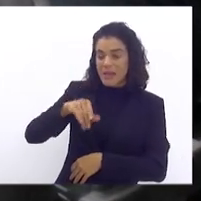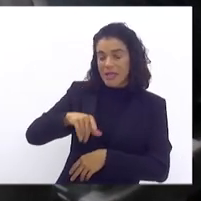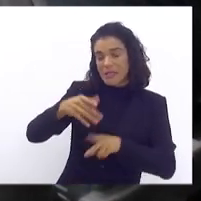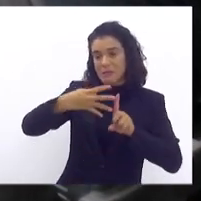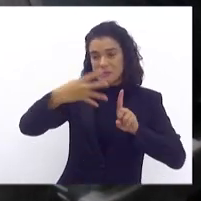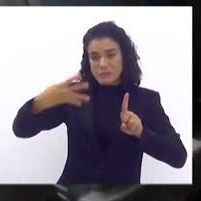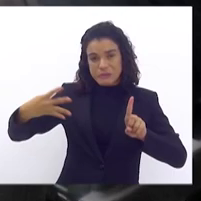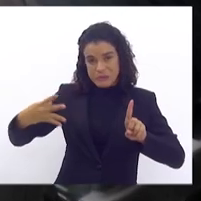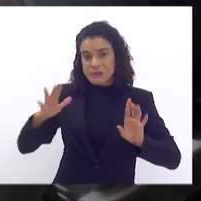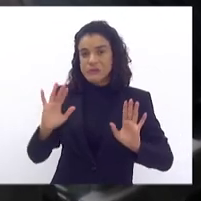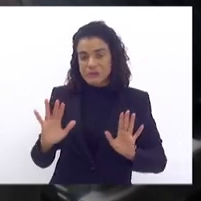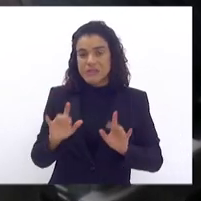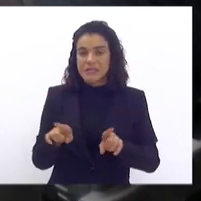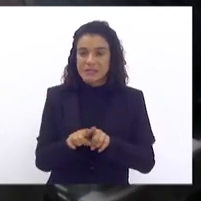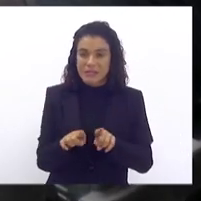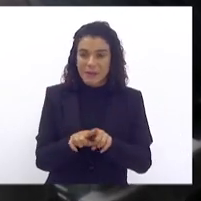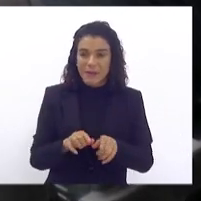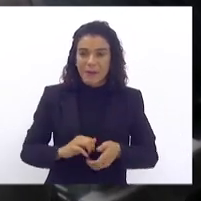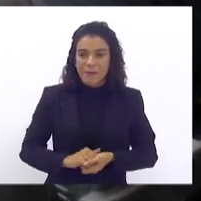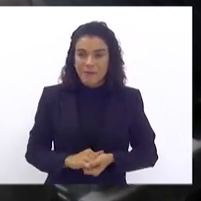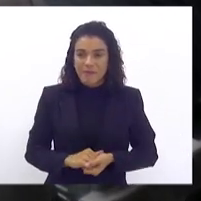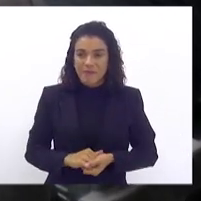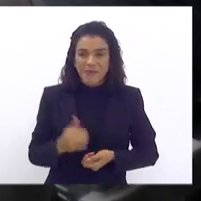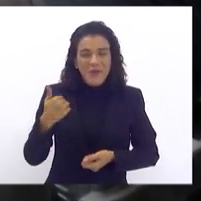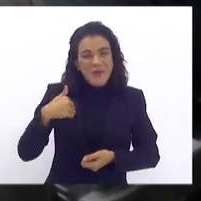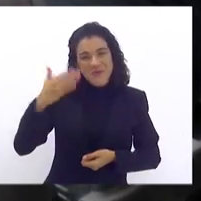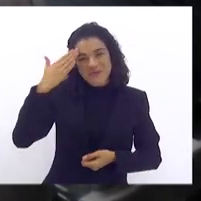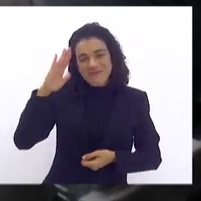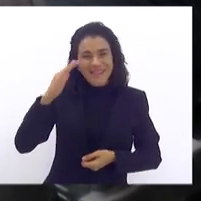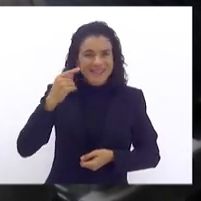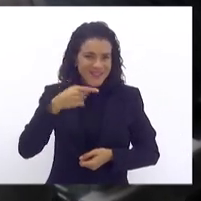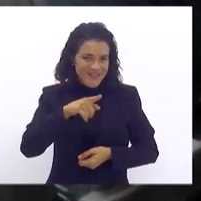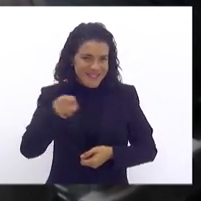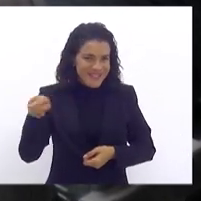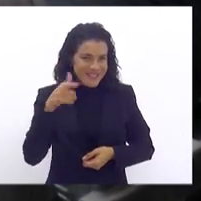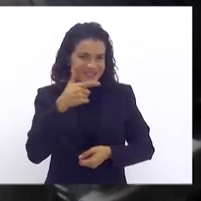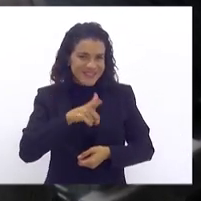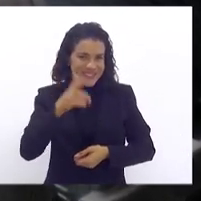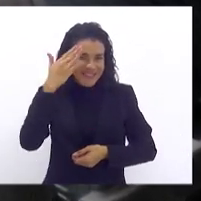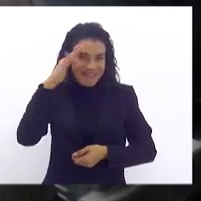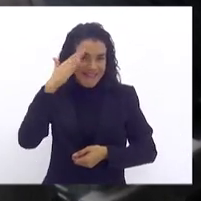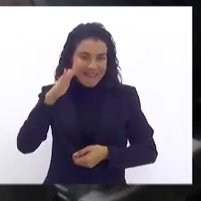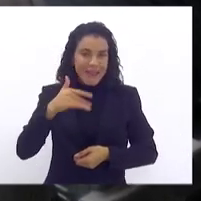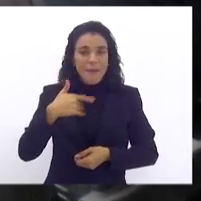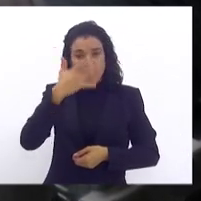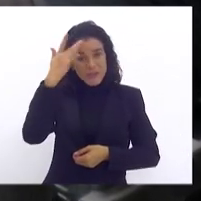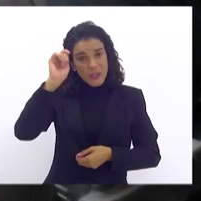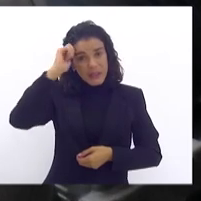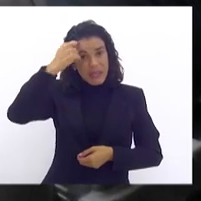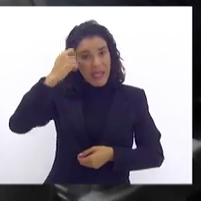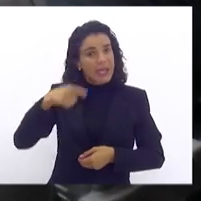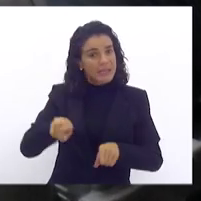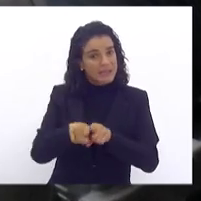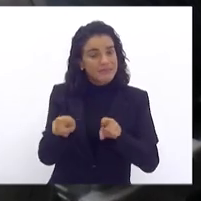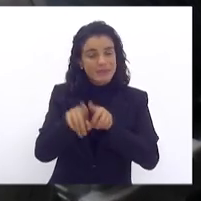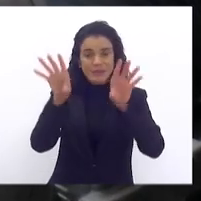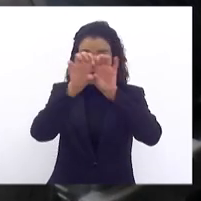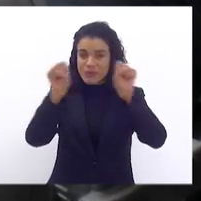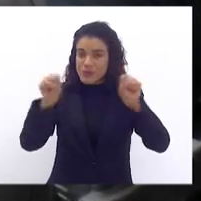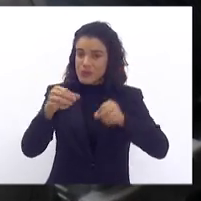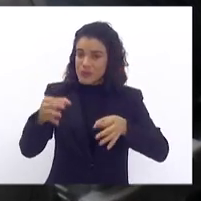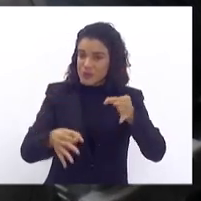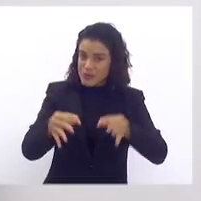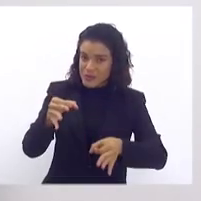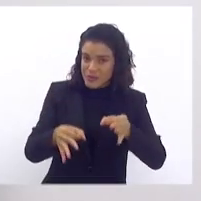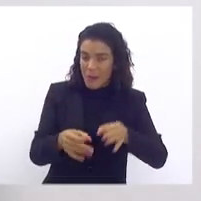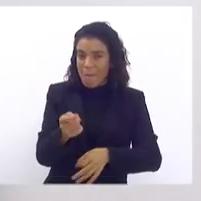ou enfim. Não sei se eu me fiz entender, mas a gente precisa ter pessoas negras no Poder Judiciário.